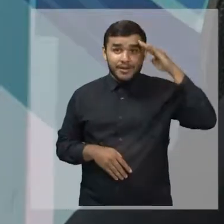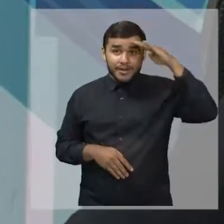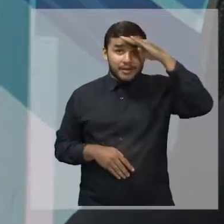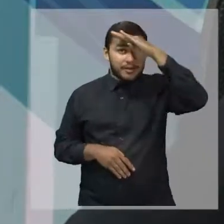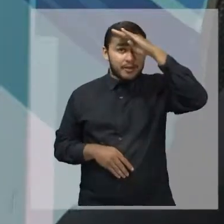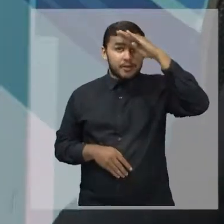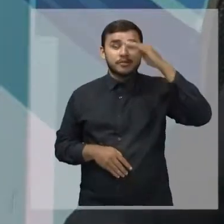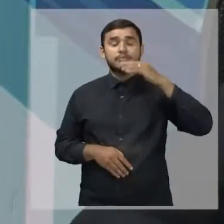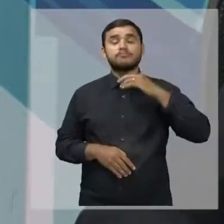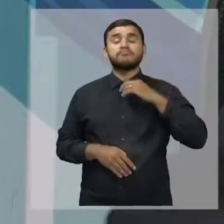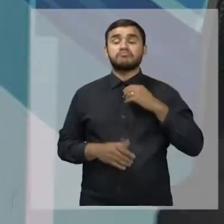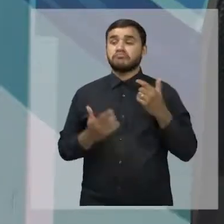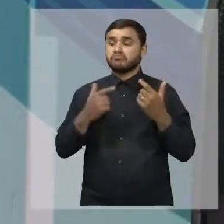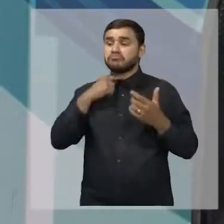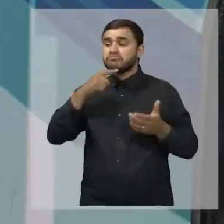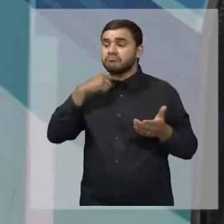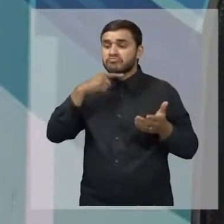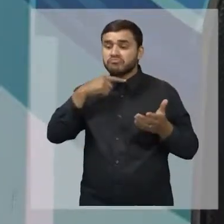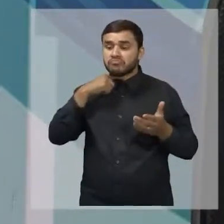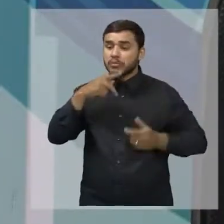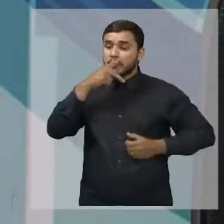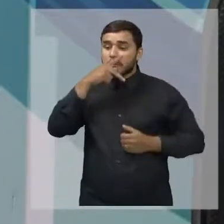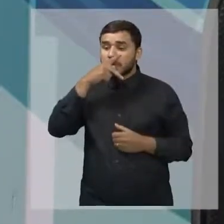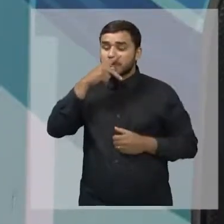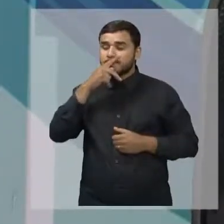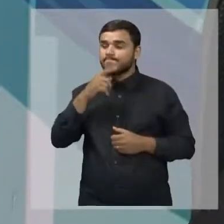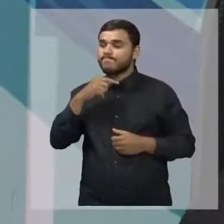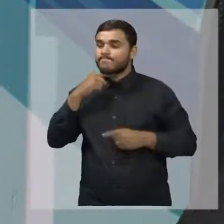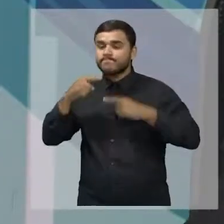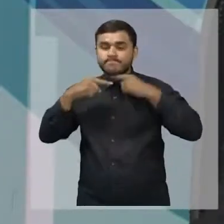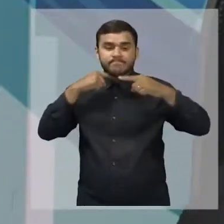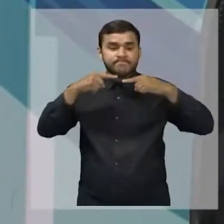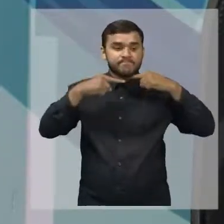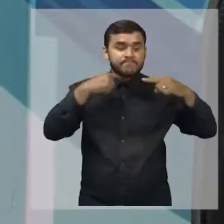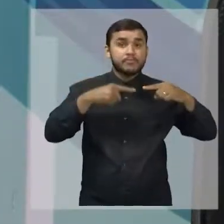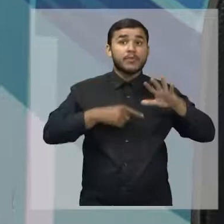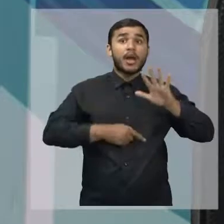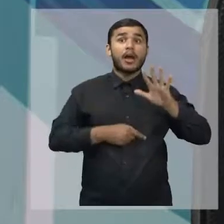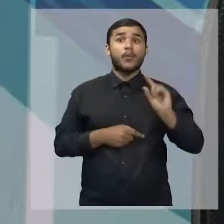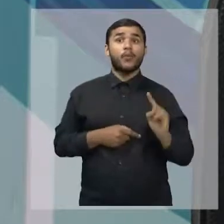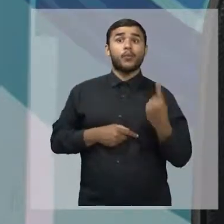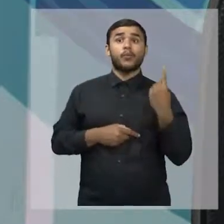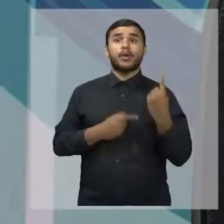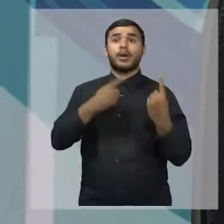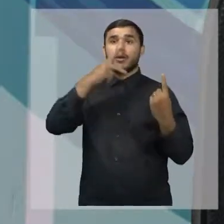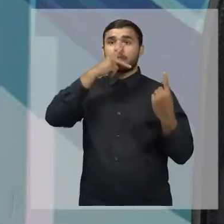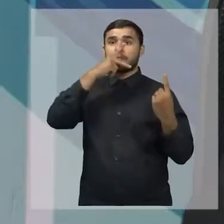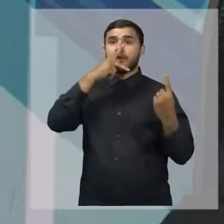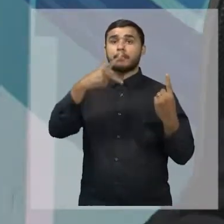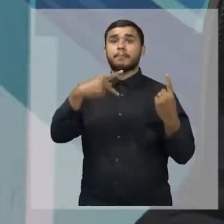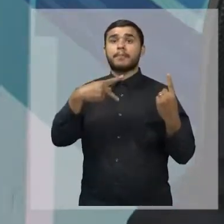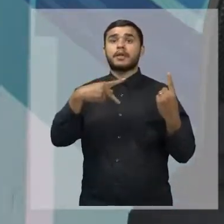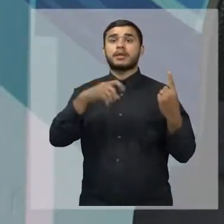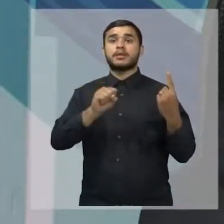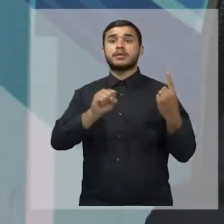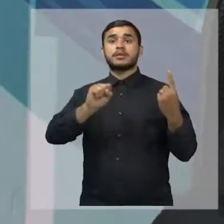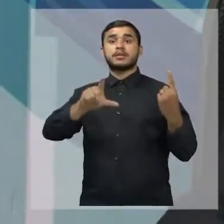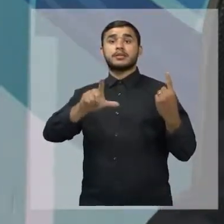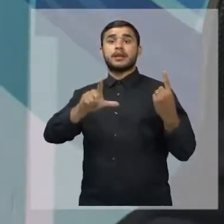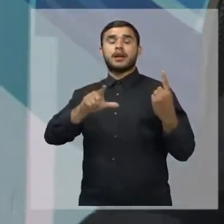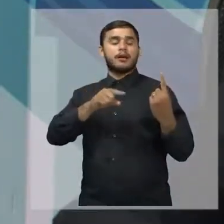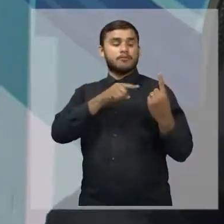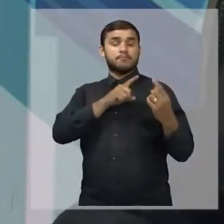nenhum partido. O único que ofereceu a legenda para ele foi o PSL. Ele se incorporou na legenda e